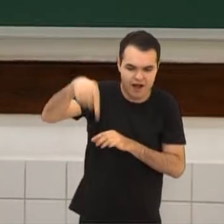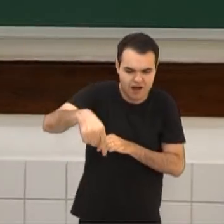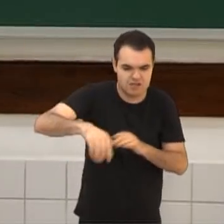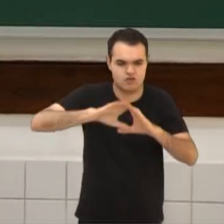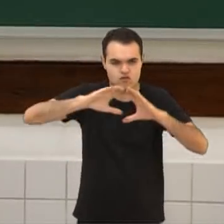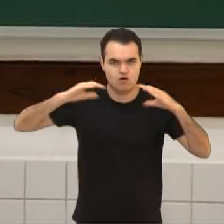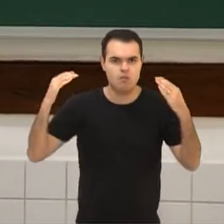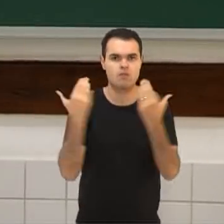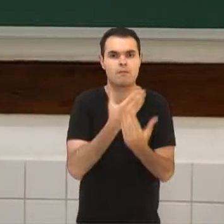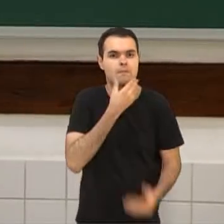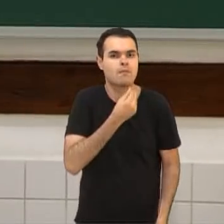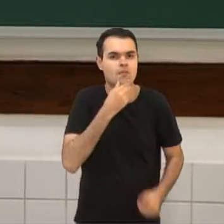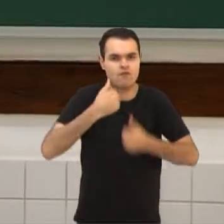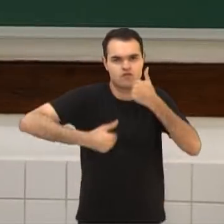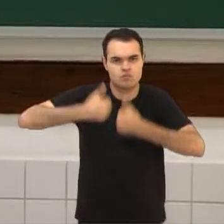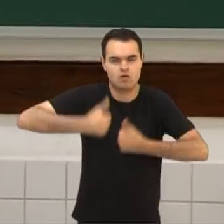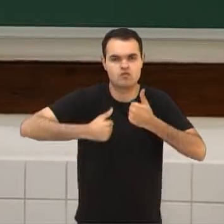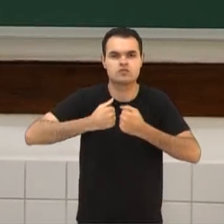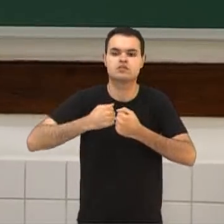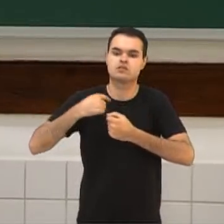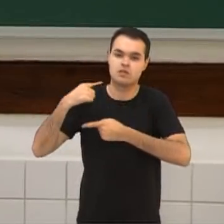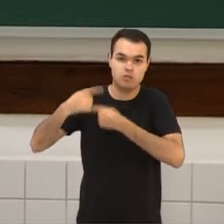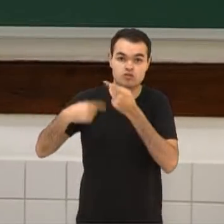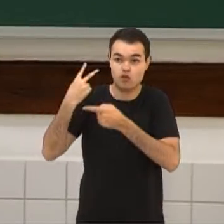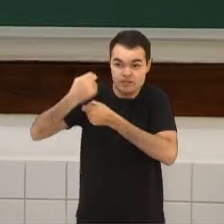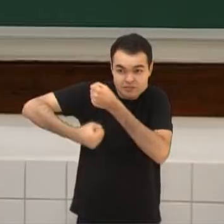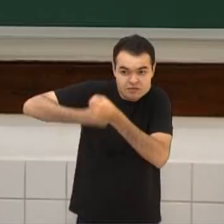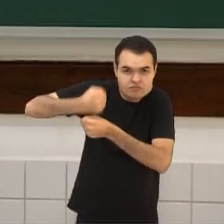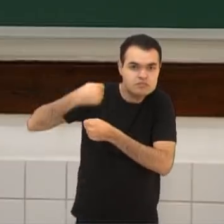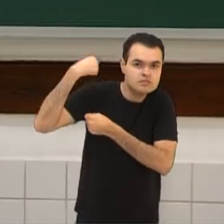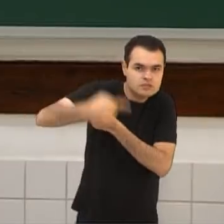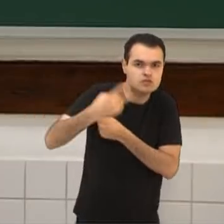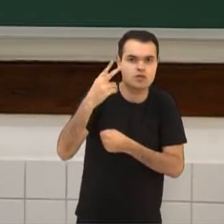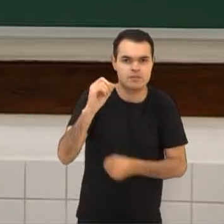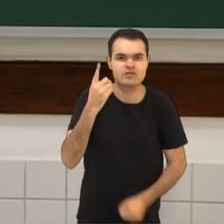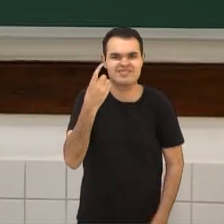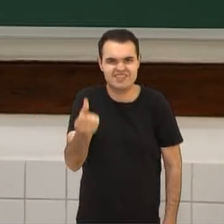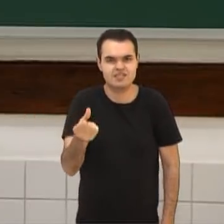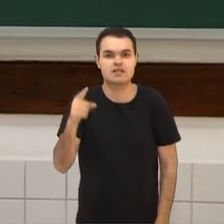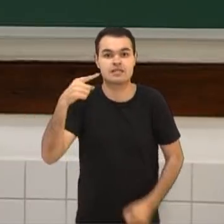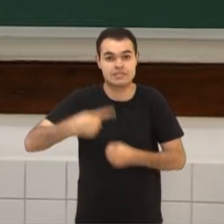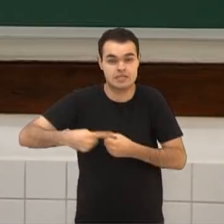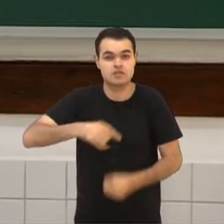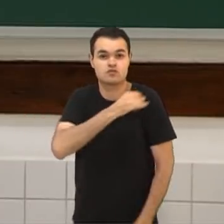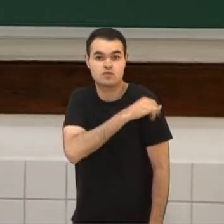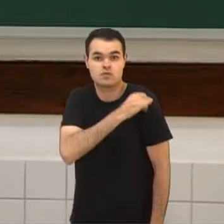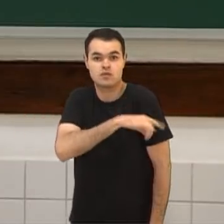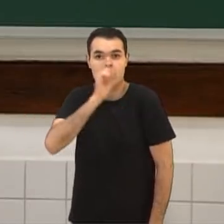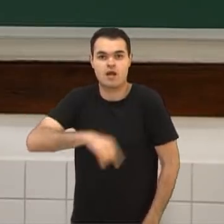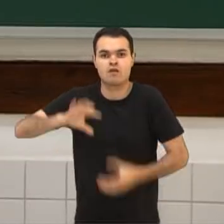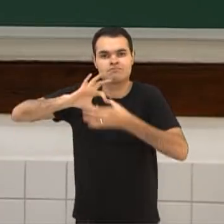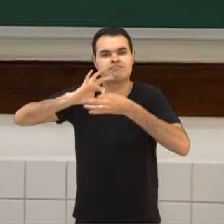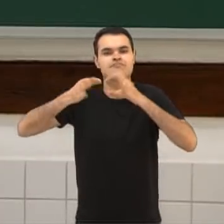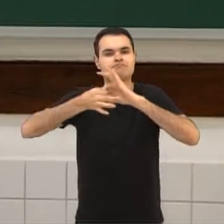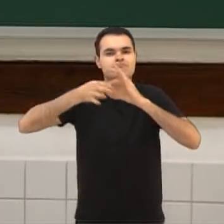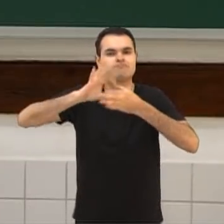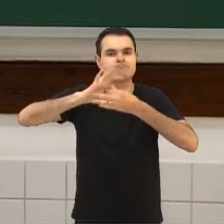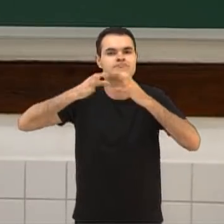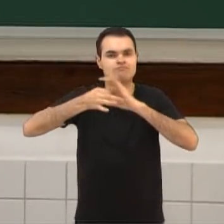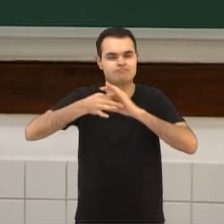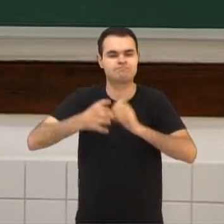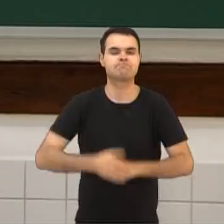Masculino. E no ano de 2016, a cidade do Rio de Janeiro foi sede dos Jogos